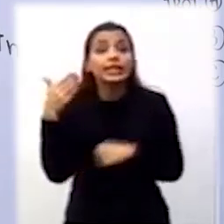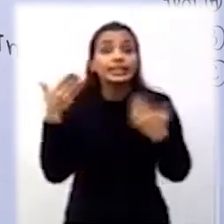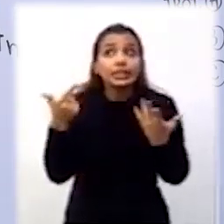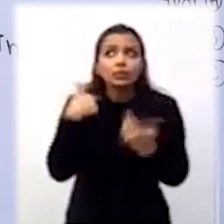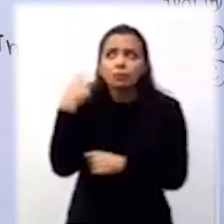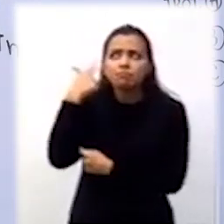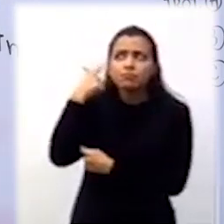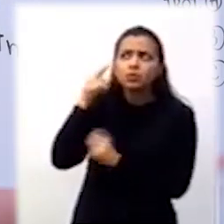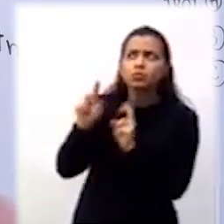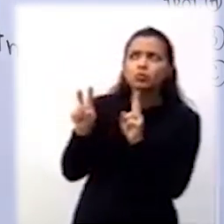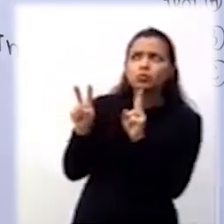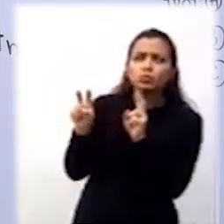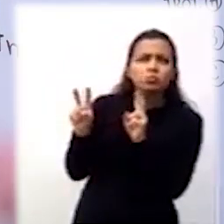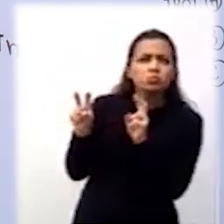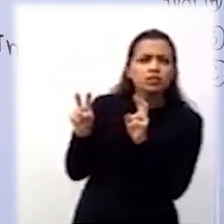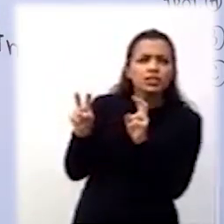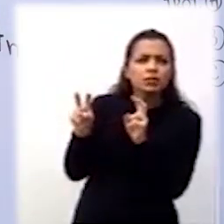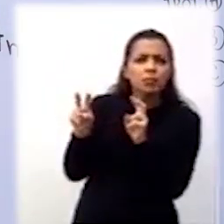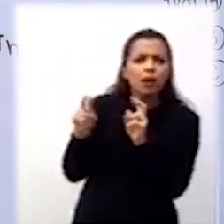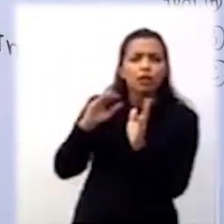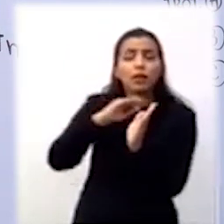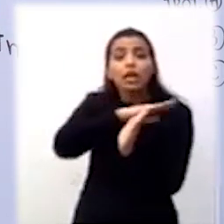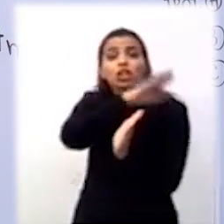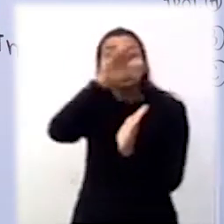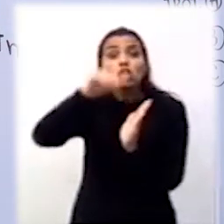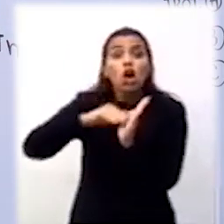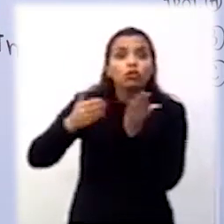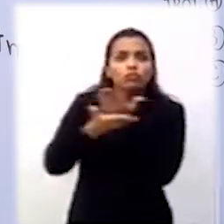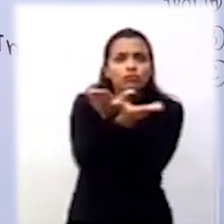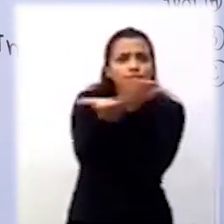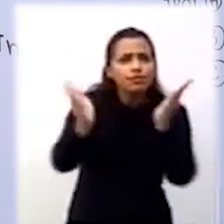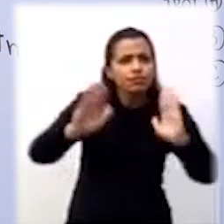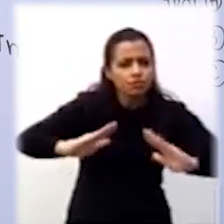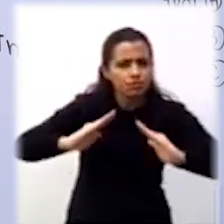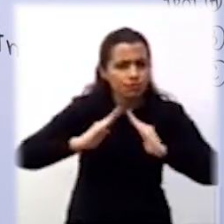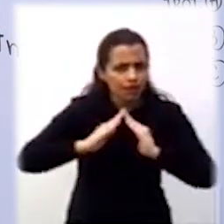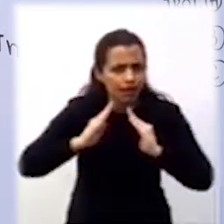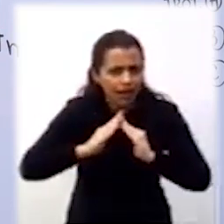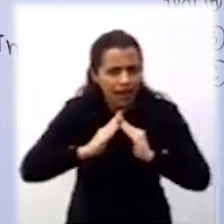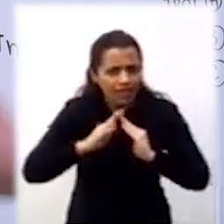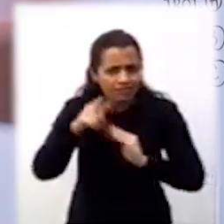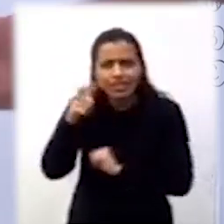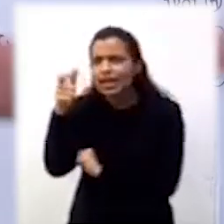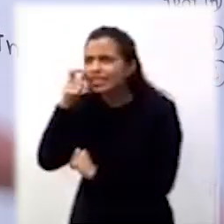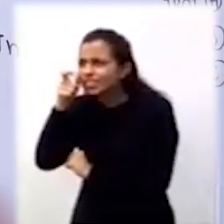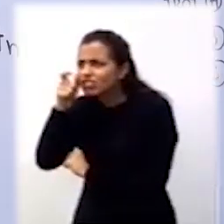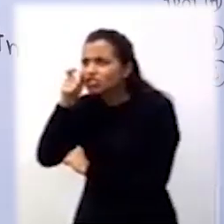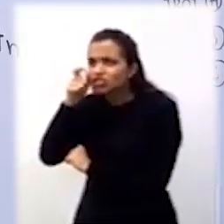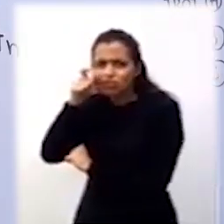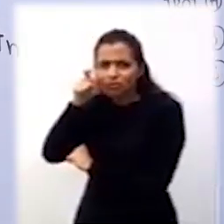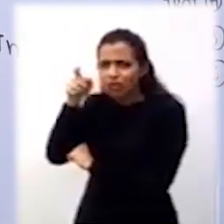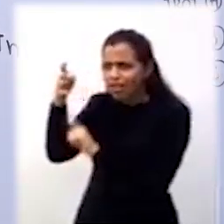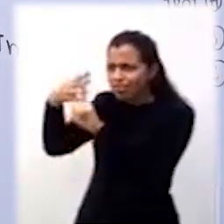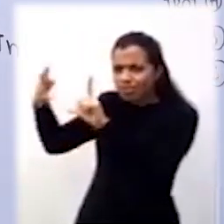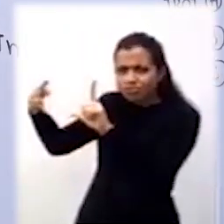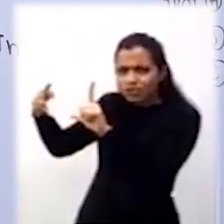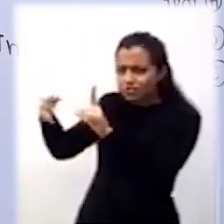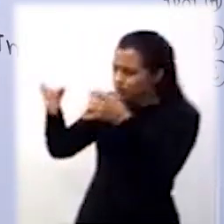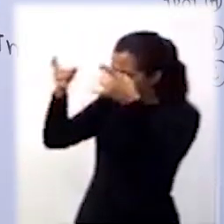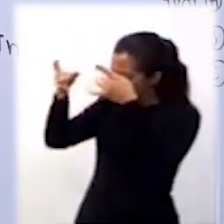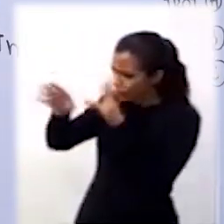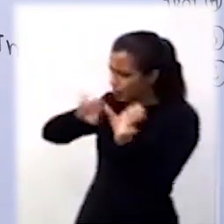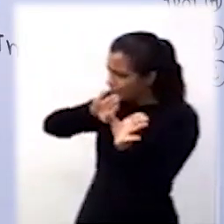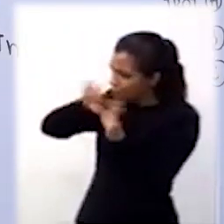que eu posso pegar todo mundo que está em casa agora, você que estava assistindo o Netflix, larga o Netflix, você que estava assistindo, sei